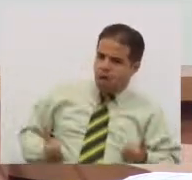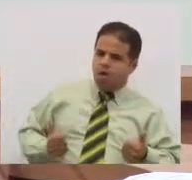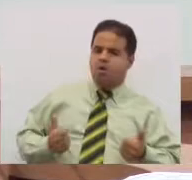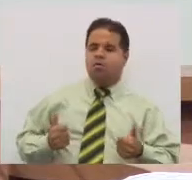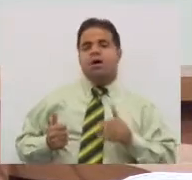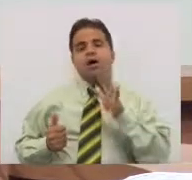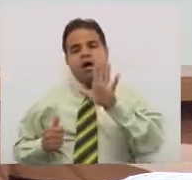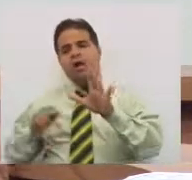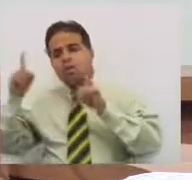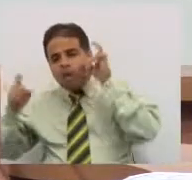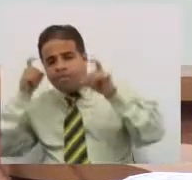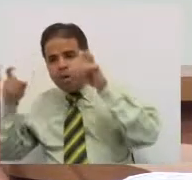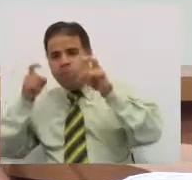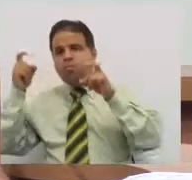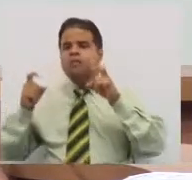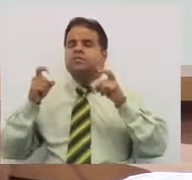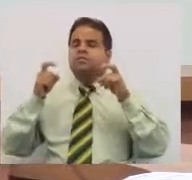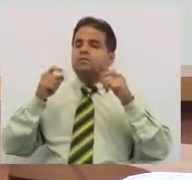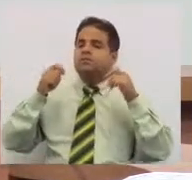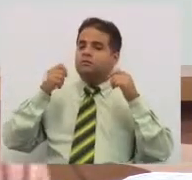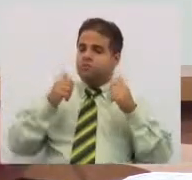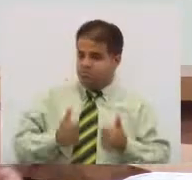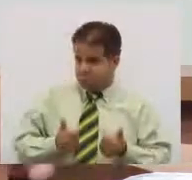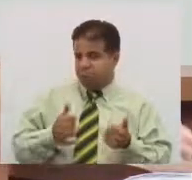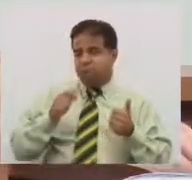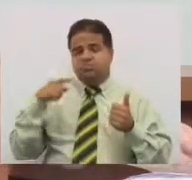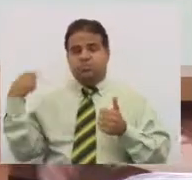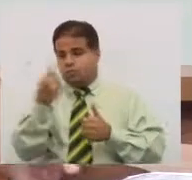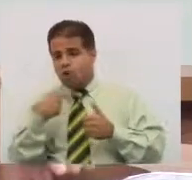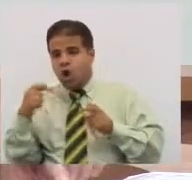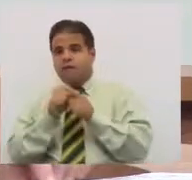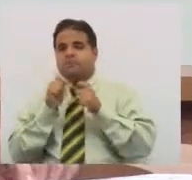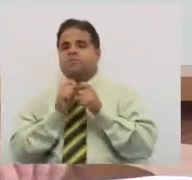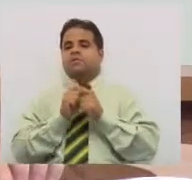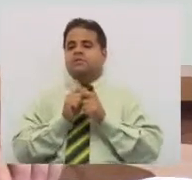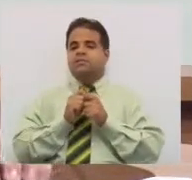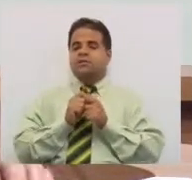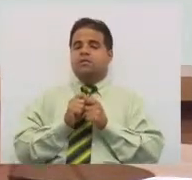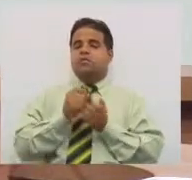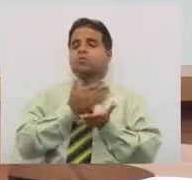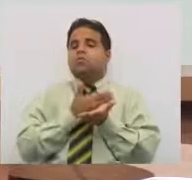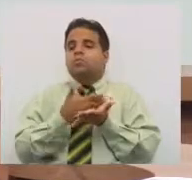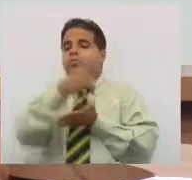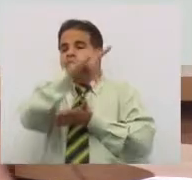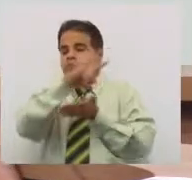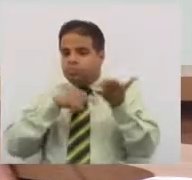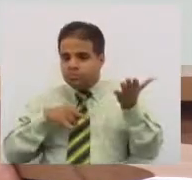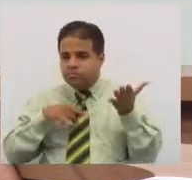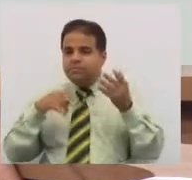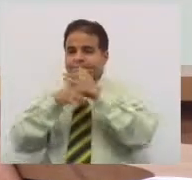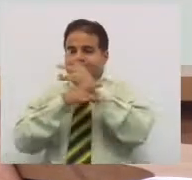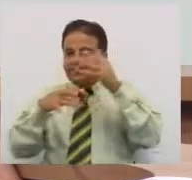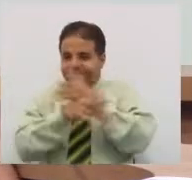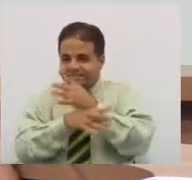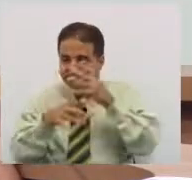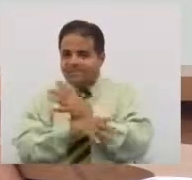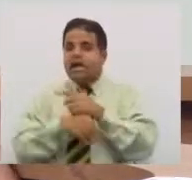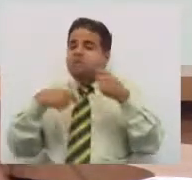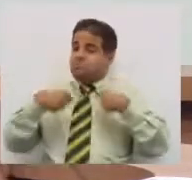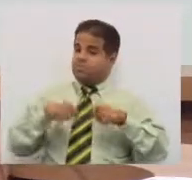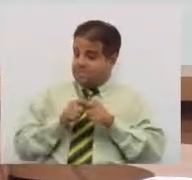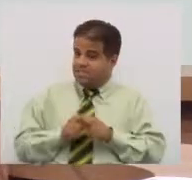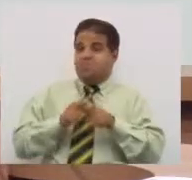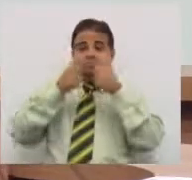é uma preocupação de que a gente está fazendo um documento para a cidade e esse documento tem que ser bem